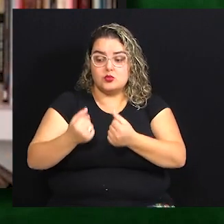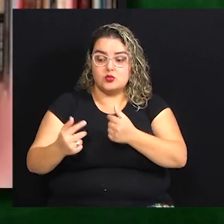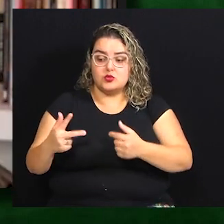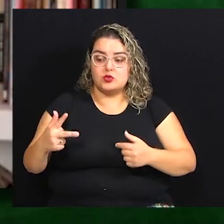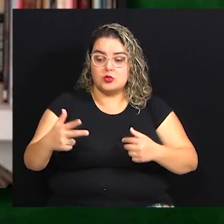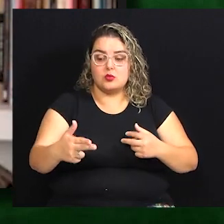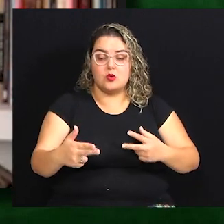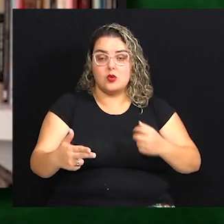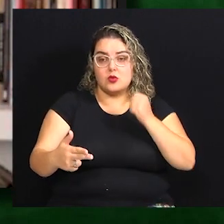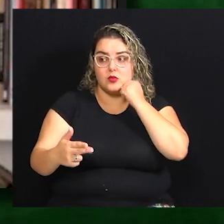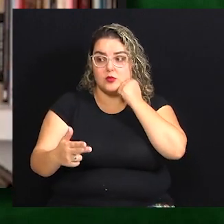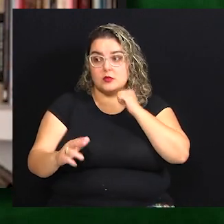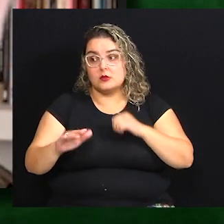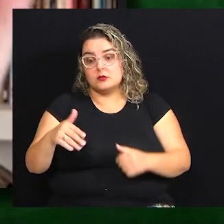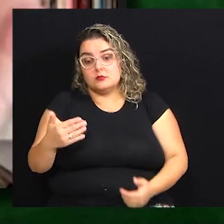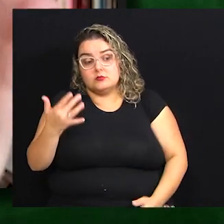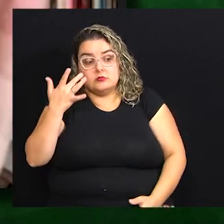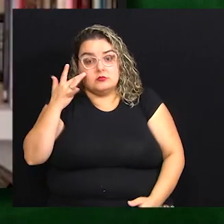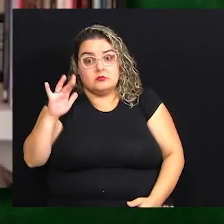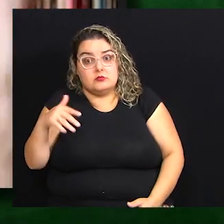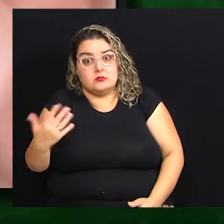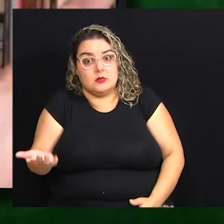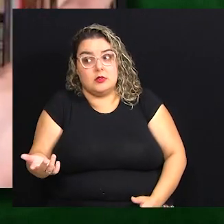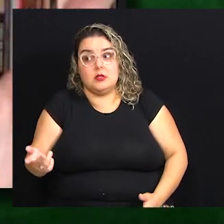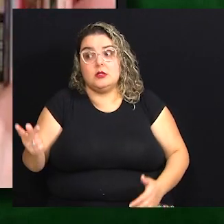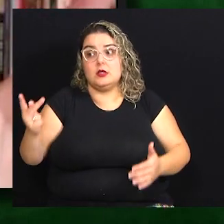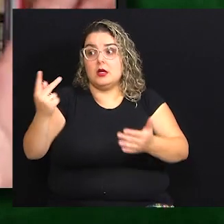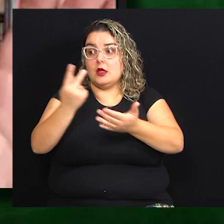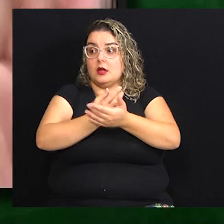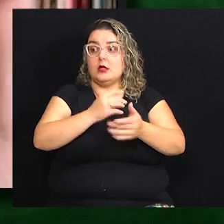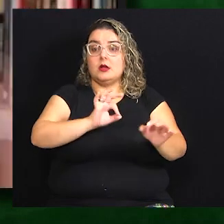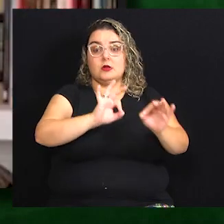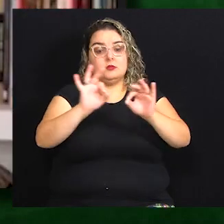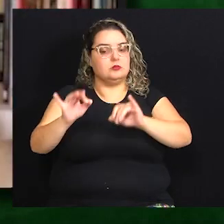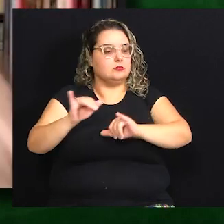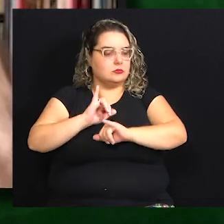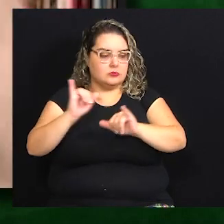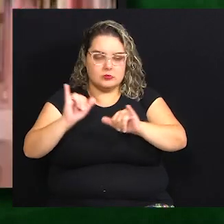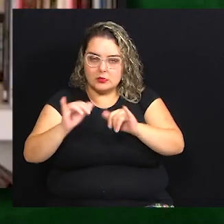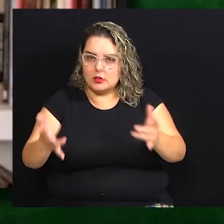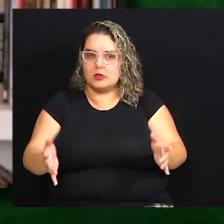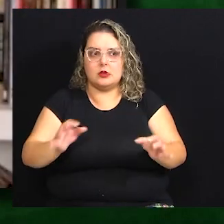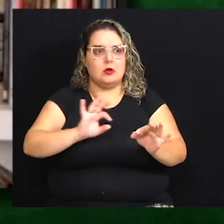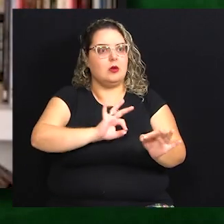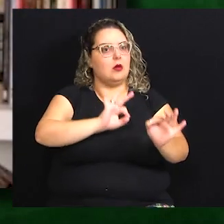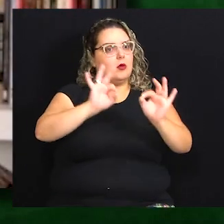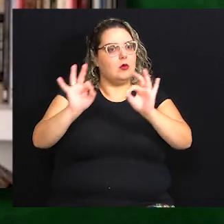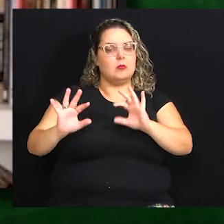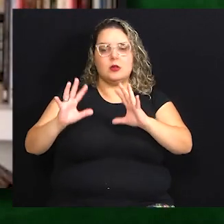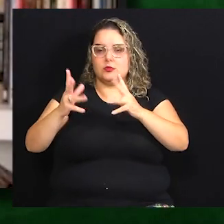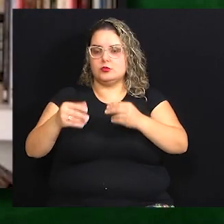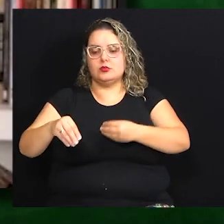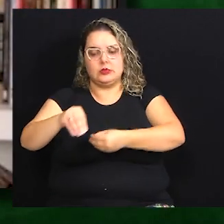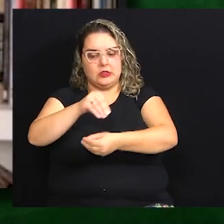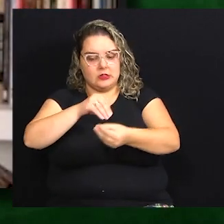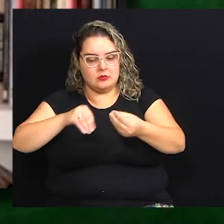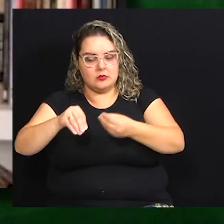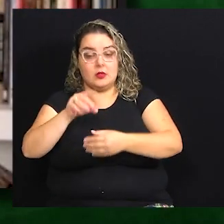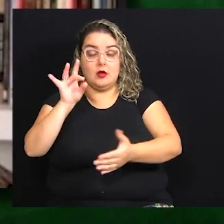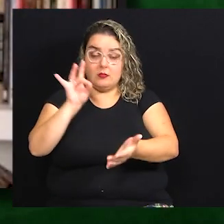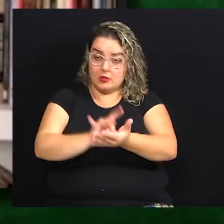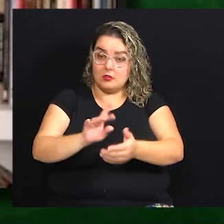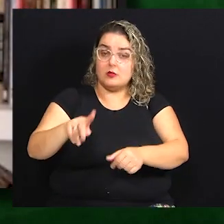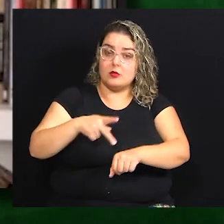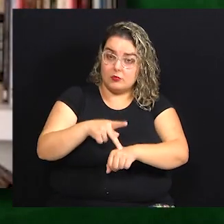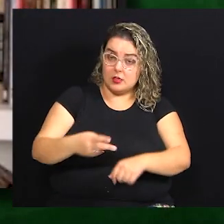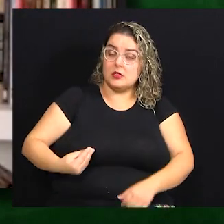ciências. Se alguém esteve por fora, já está errado do ponto de vista que não está acompanhando o noticiário, não acompanhou tudo que está envolvido na realidade que